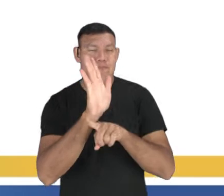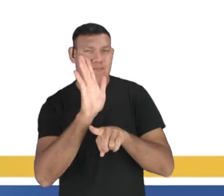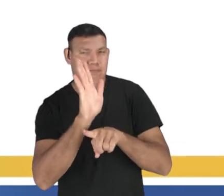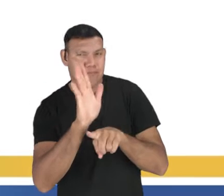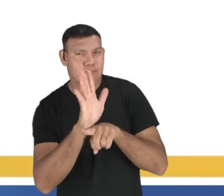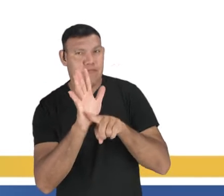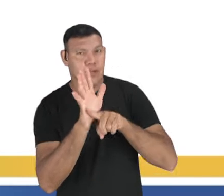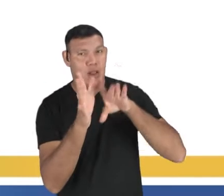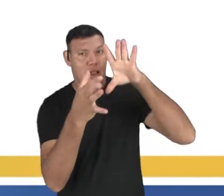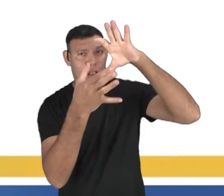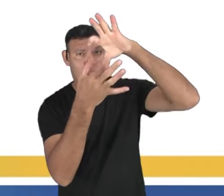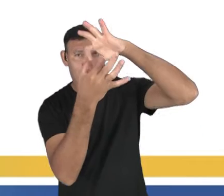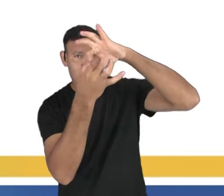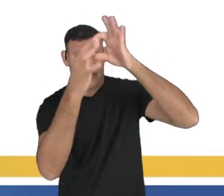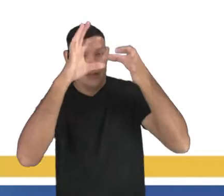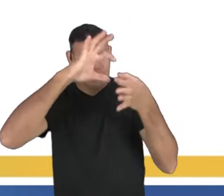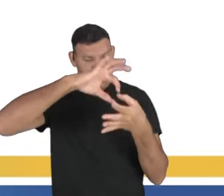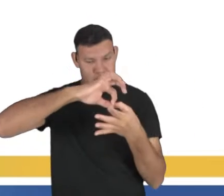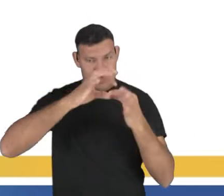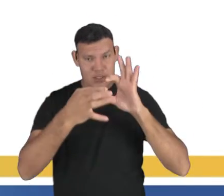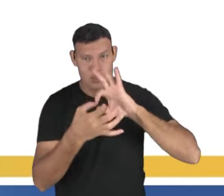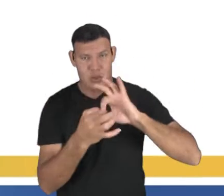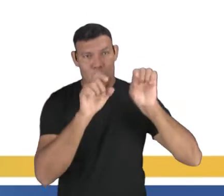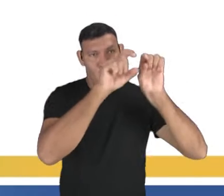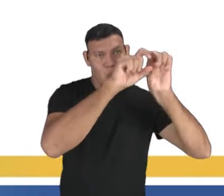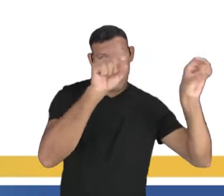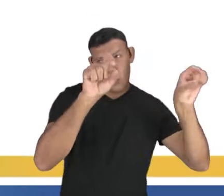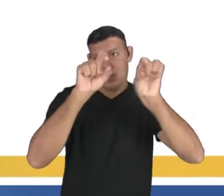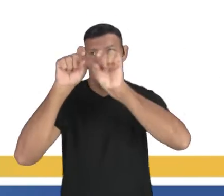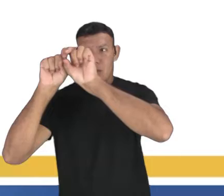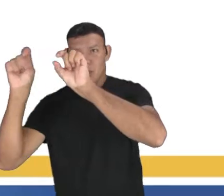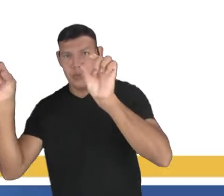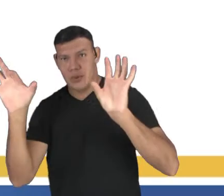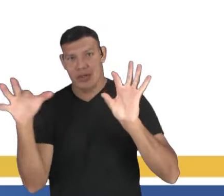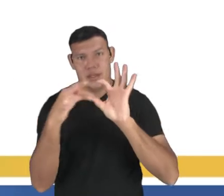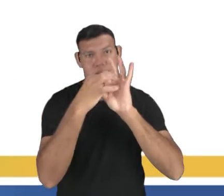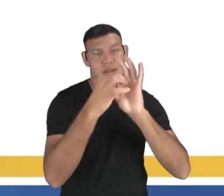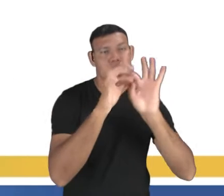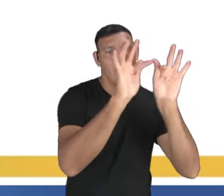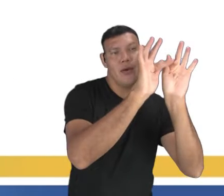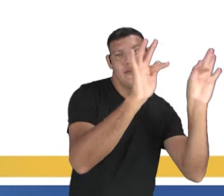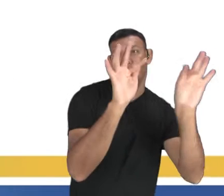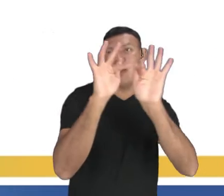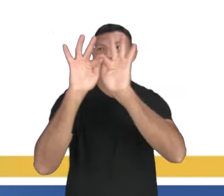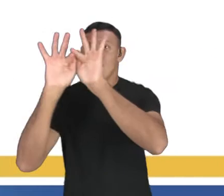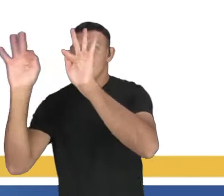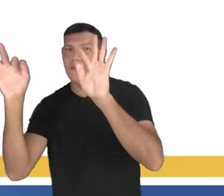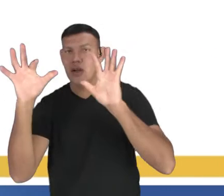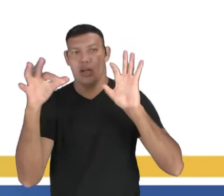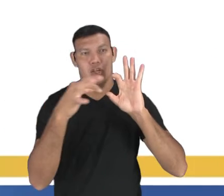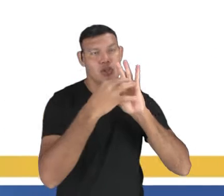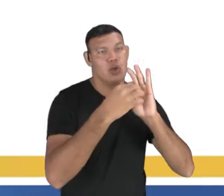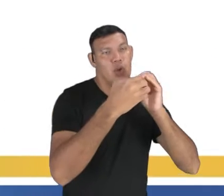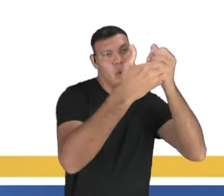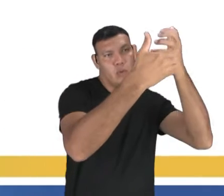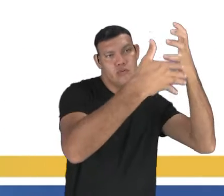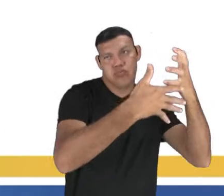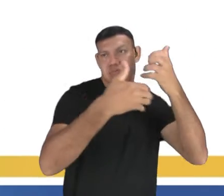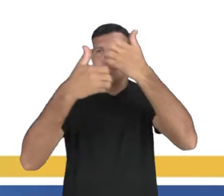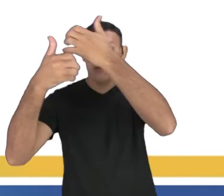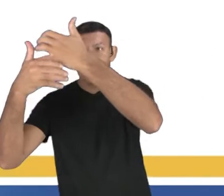a ligar diversas orações, períodos ou parágrafos que existem em um texto,